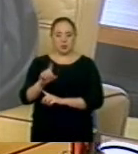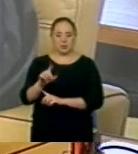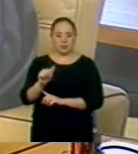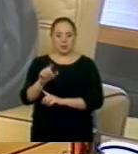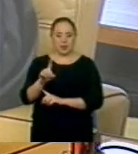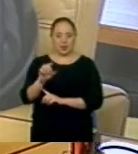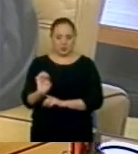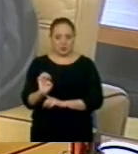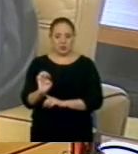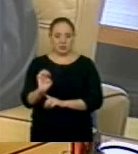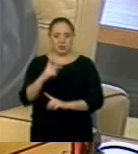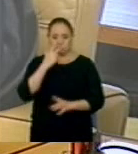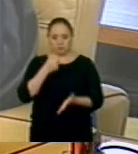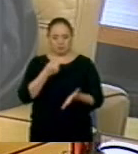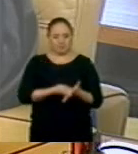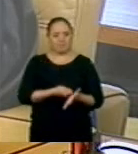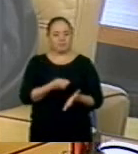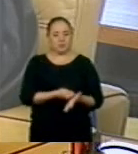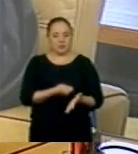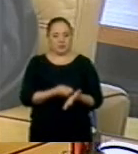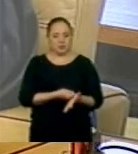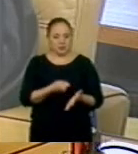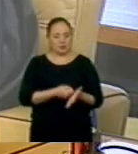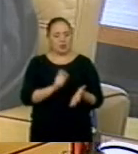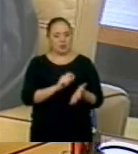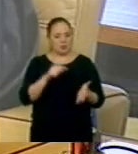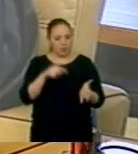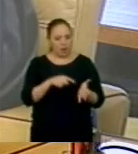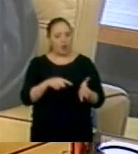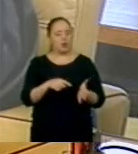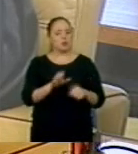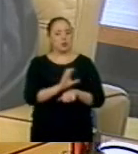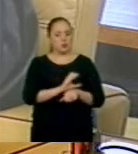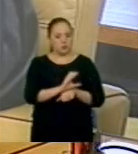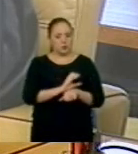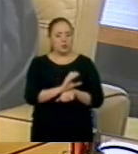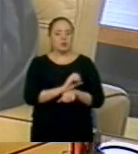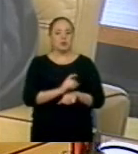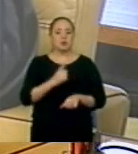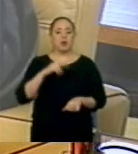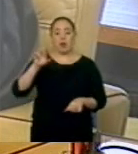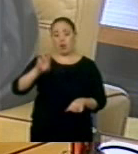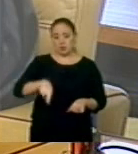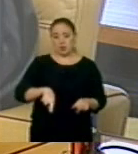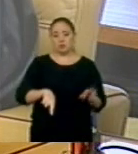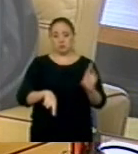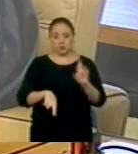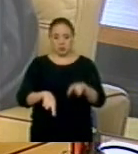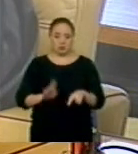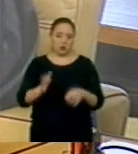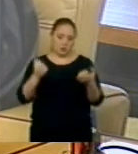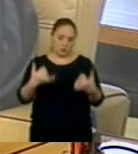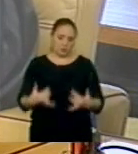instituídas, rigidamente circunscrita às razões pelas quais foram